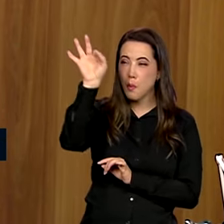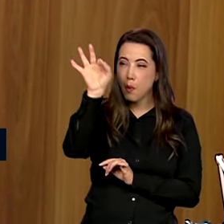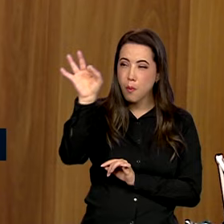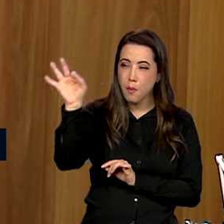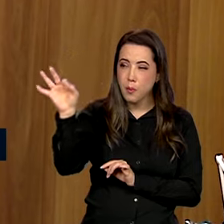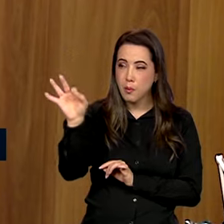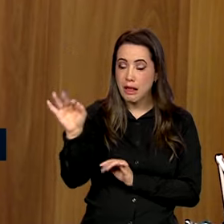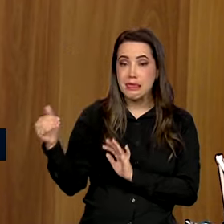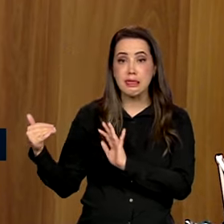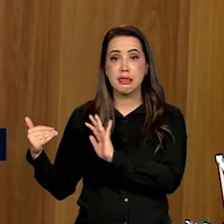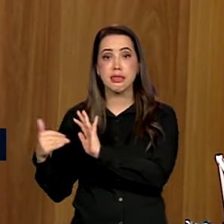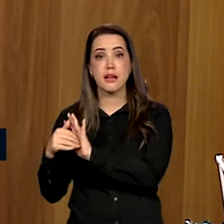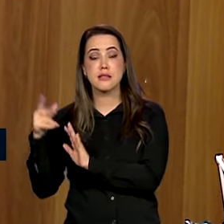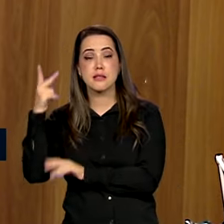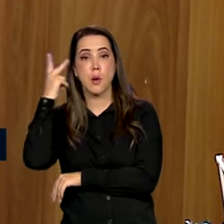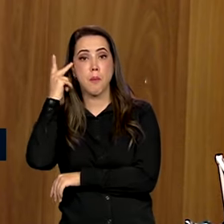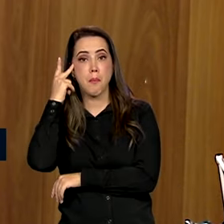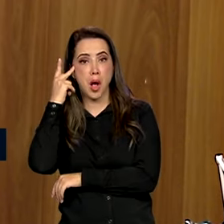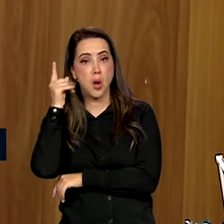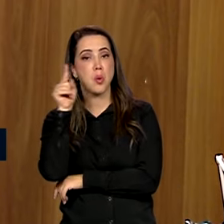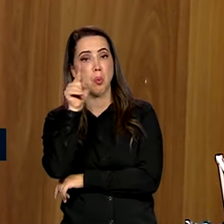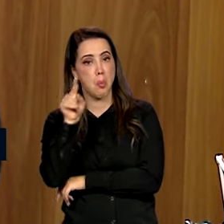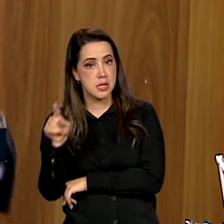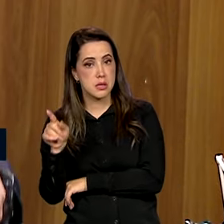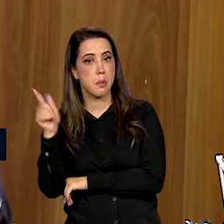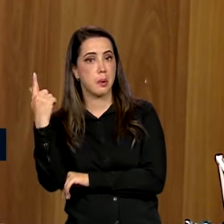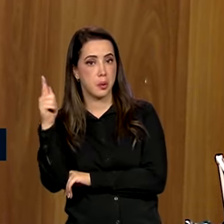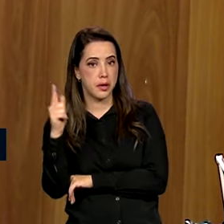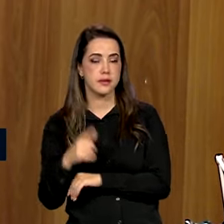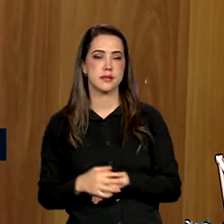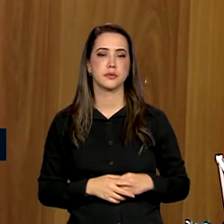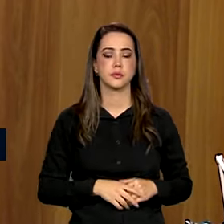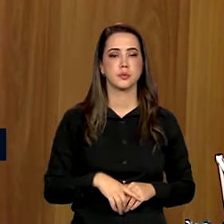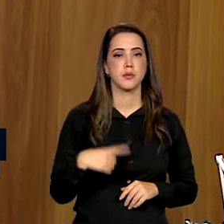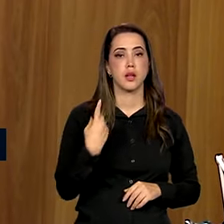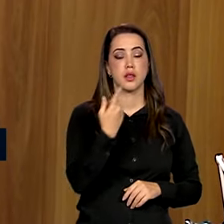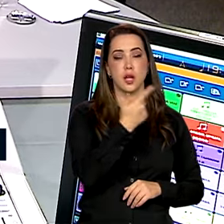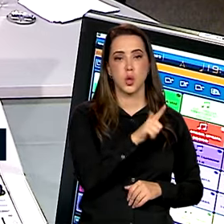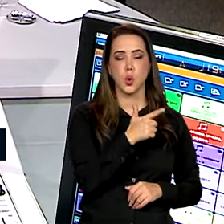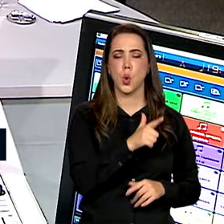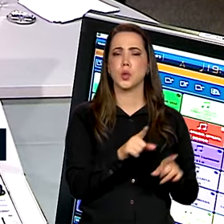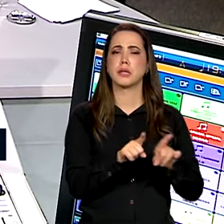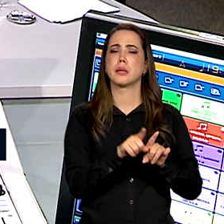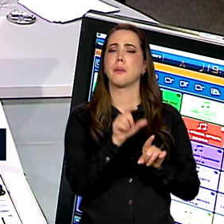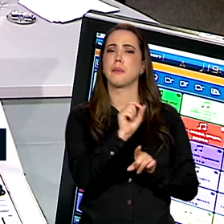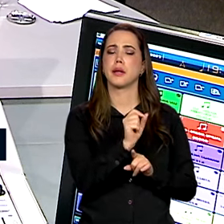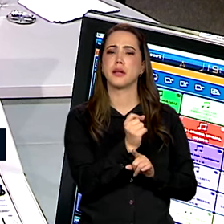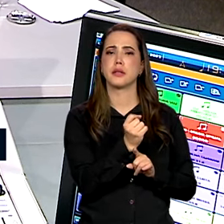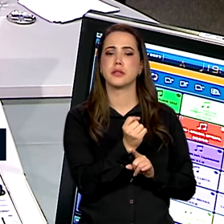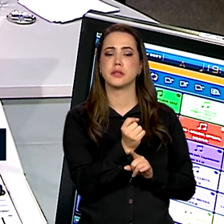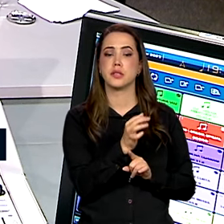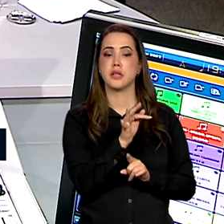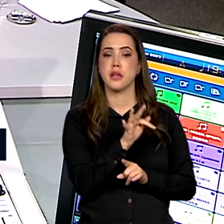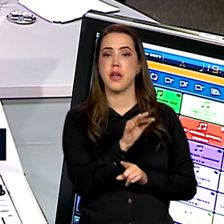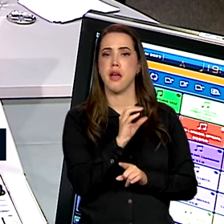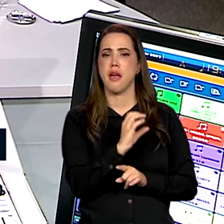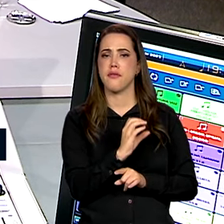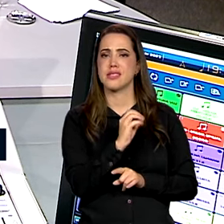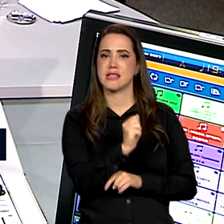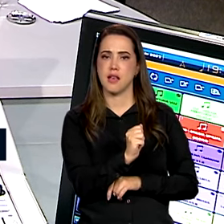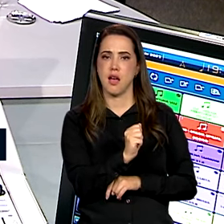importante e temos outros projetos importantes como a ferrogrão é a renovação é da FCA